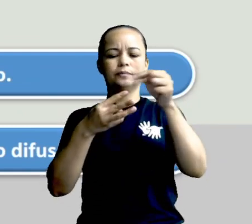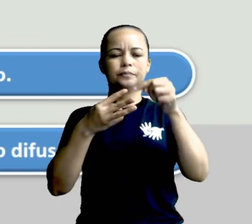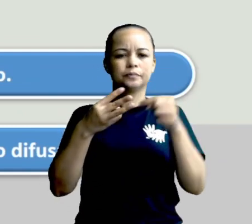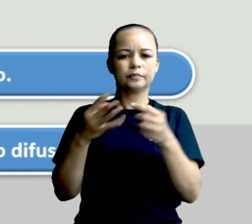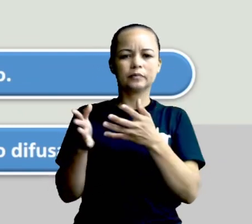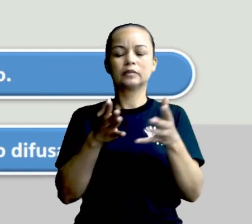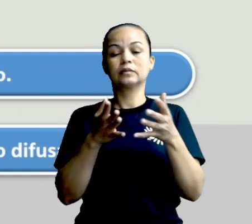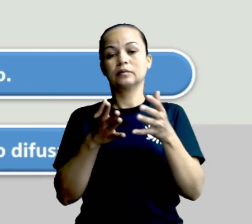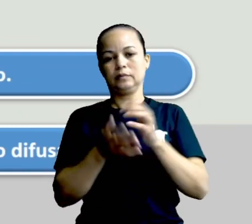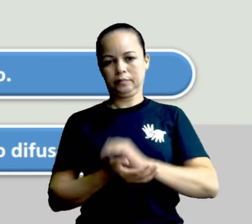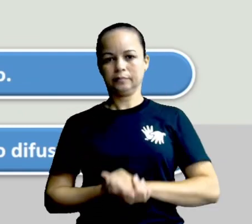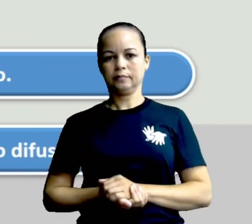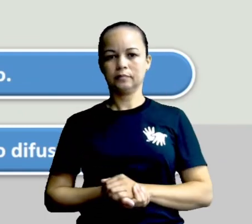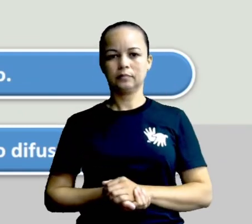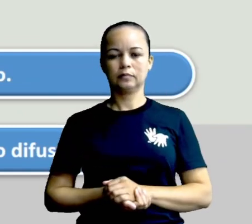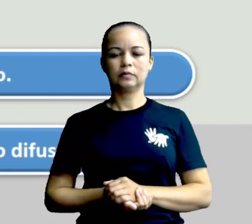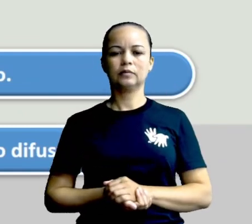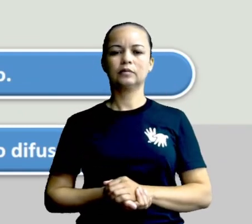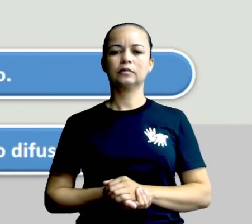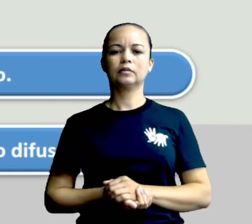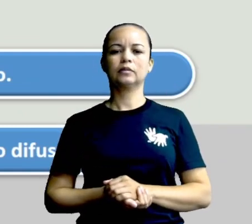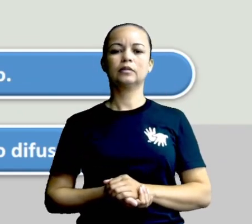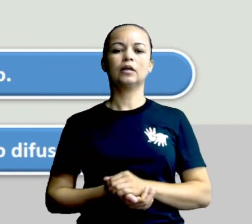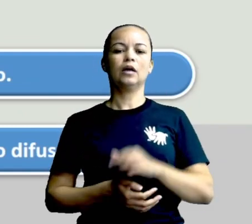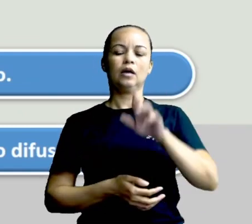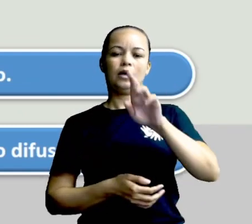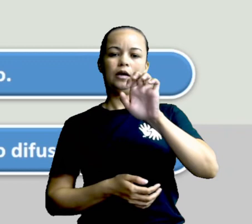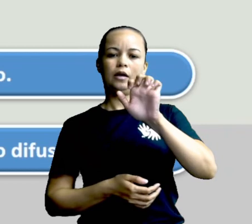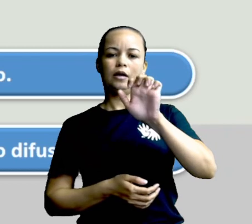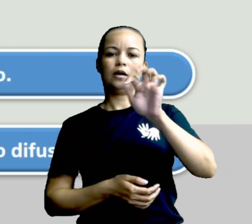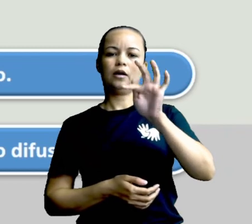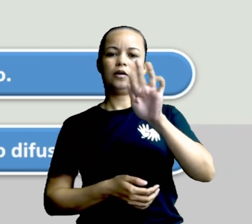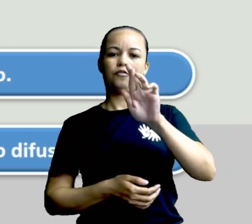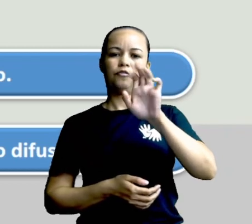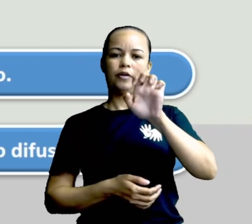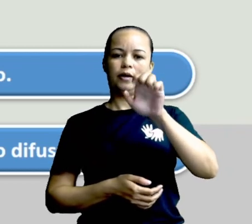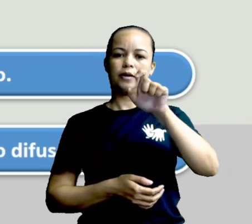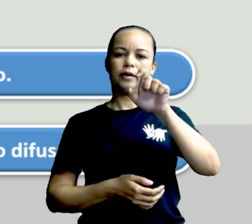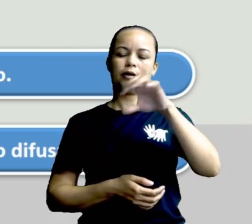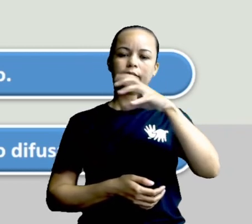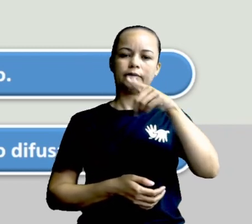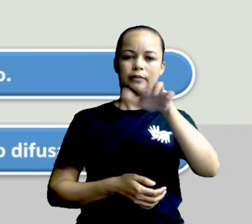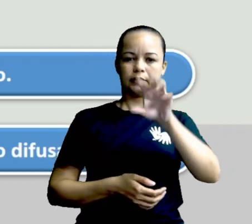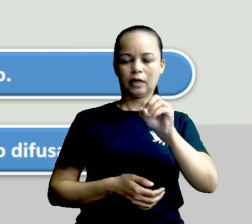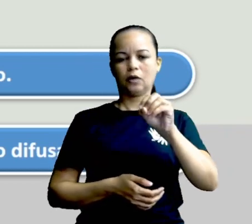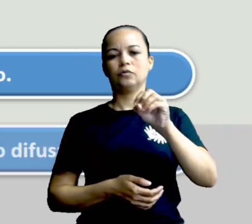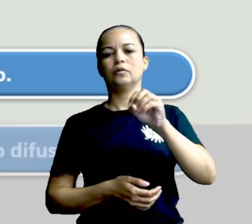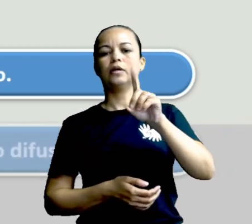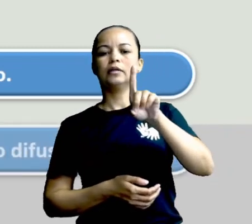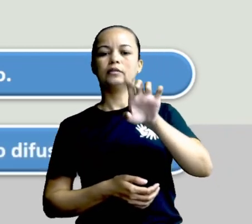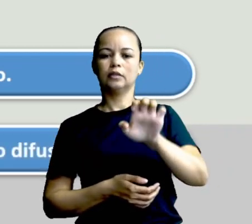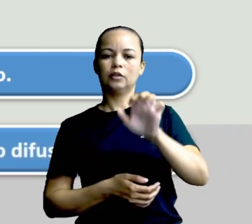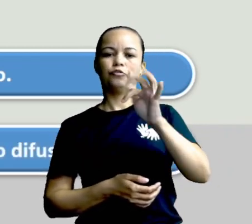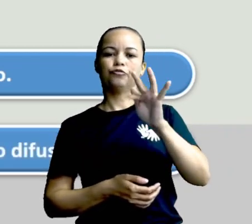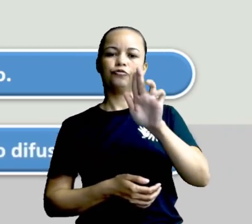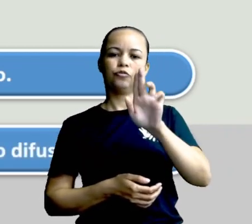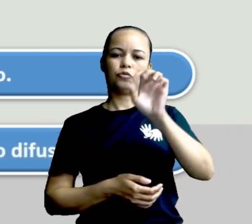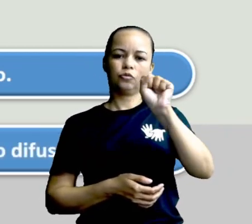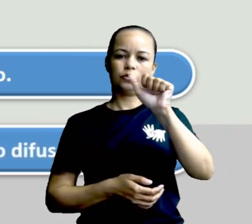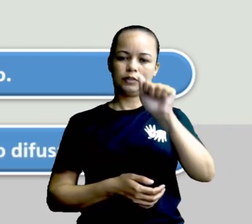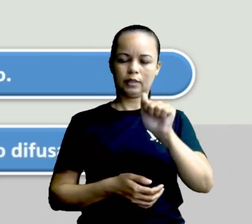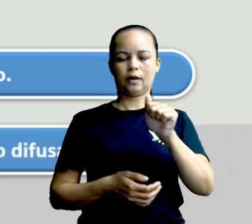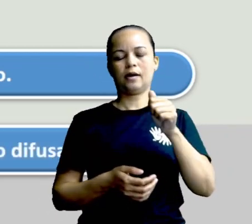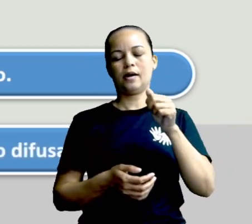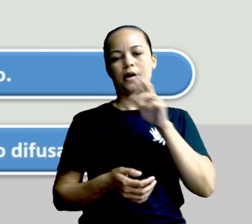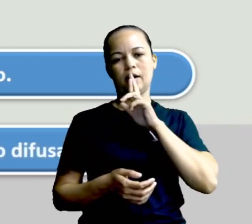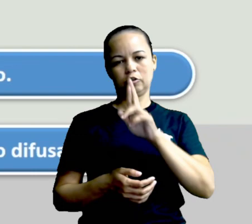dispersão, refração, difração e reflexão difusa. Aí falou, ó, reflexão difusa, né? Essa é